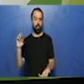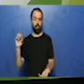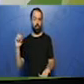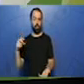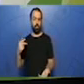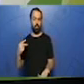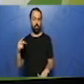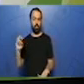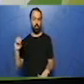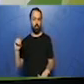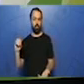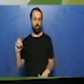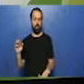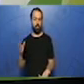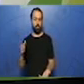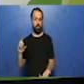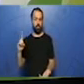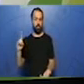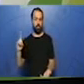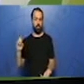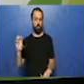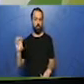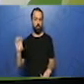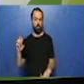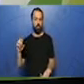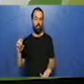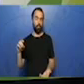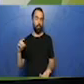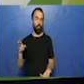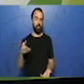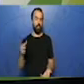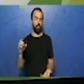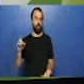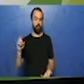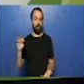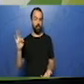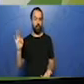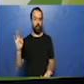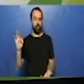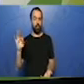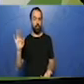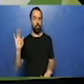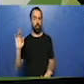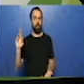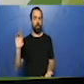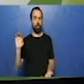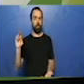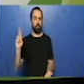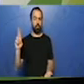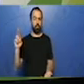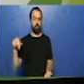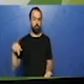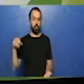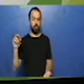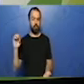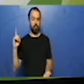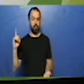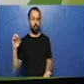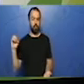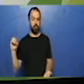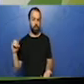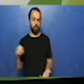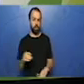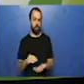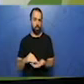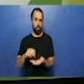ou precipitado. E a parte líquida, que fica em cima, no caso aqui, a gente tem a parte sólida e a parte líquida.